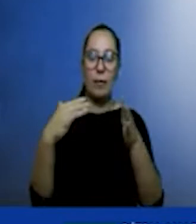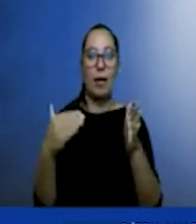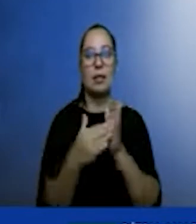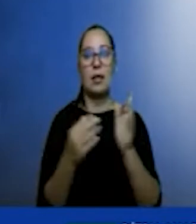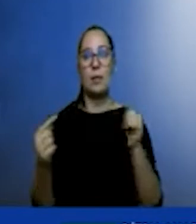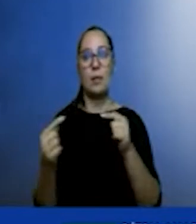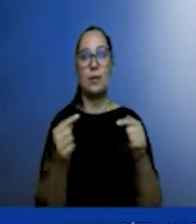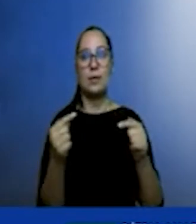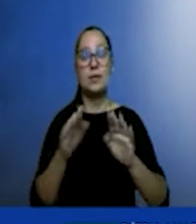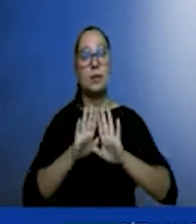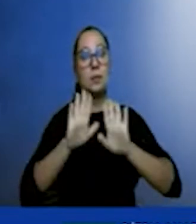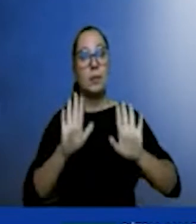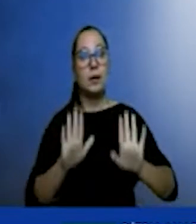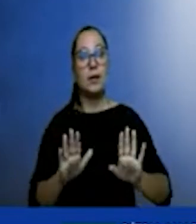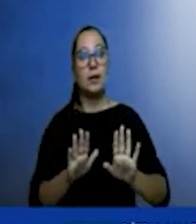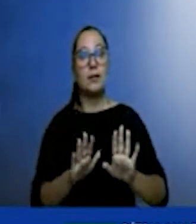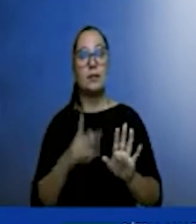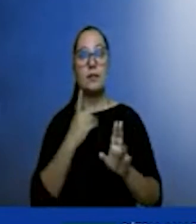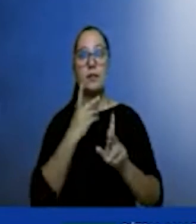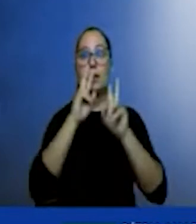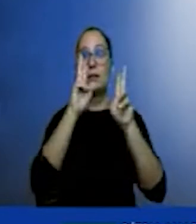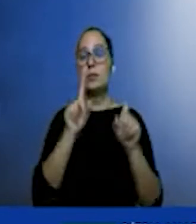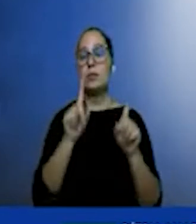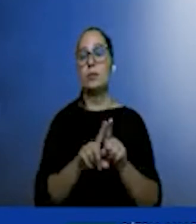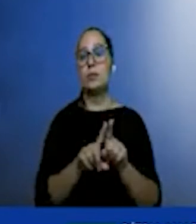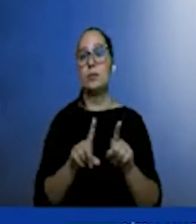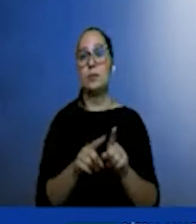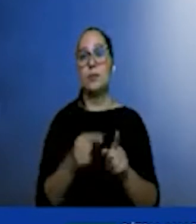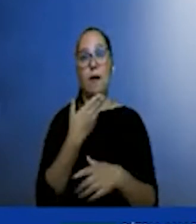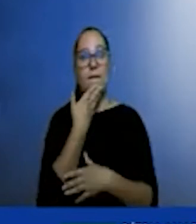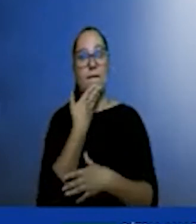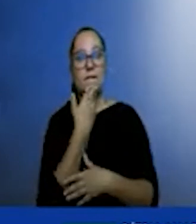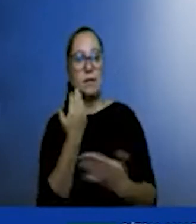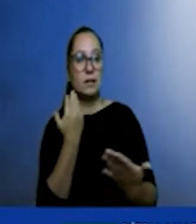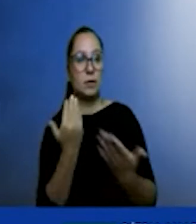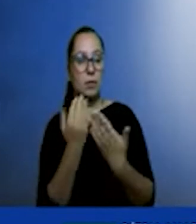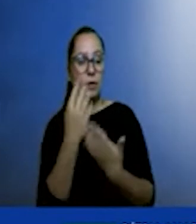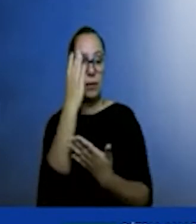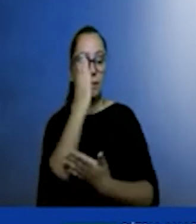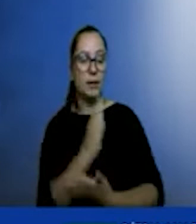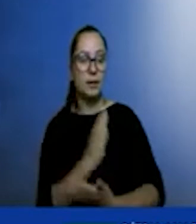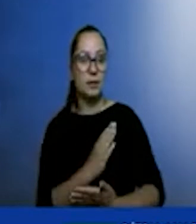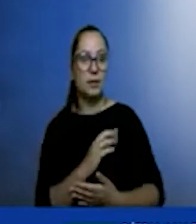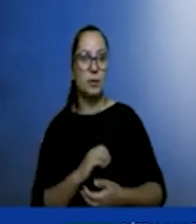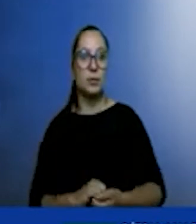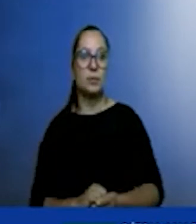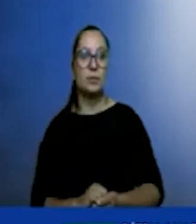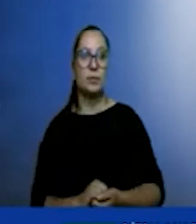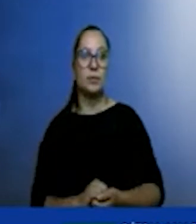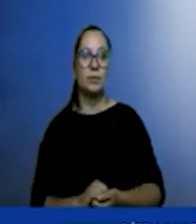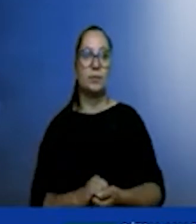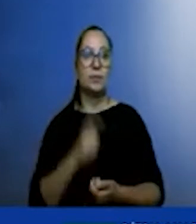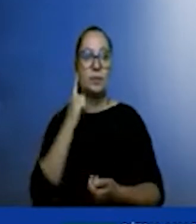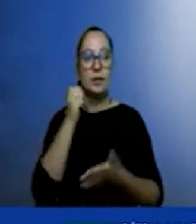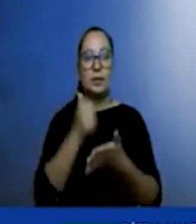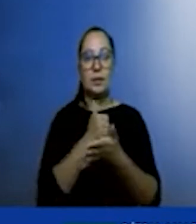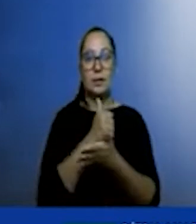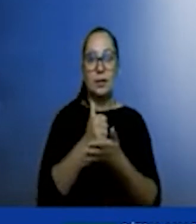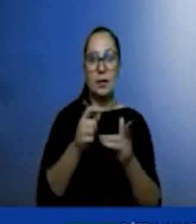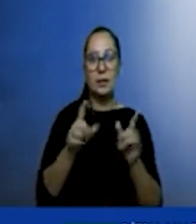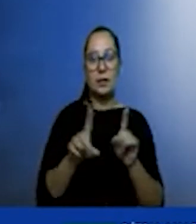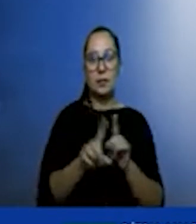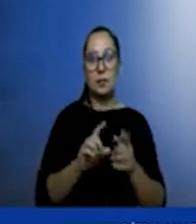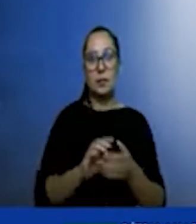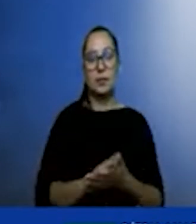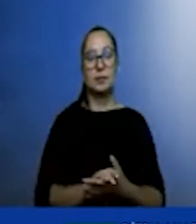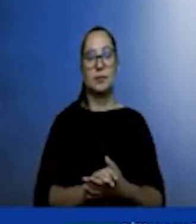Mas falamos também das vantagens comparativas do Brasil. Né? Falamos da matriz e tudo. Mas tem um